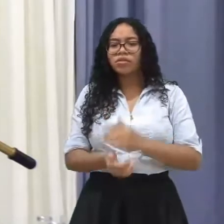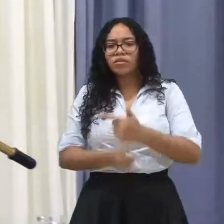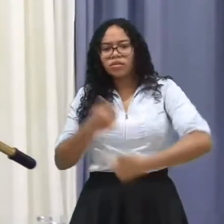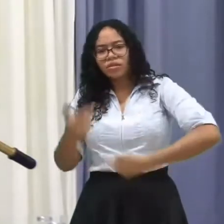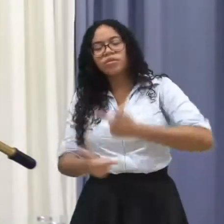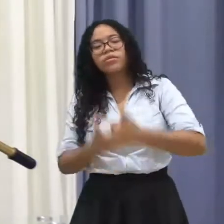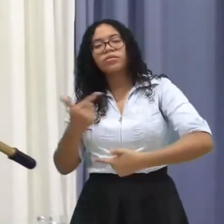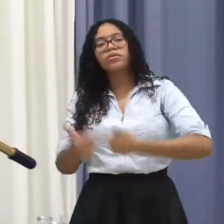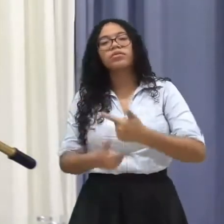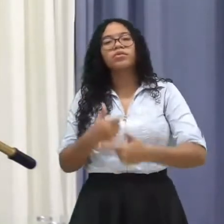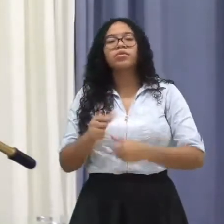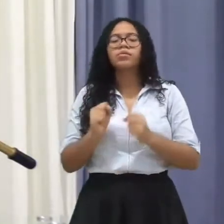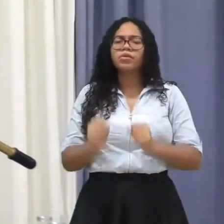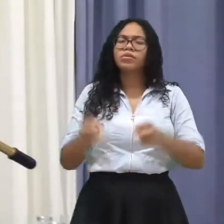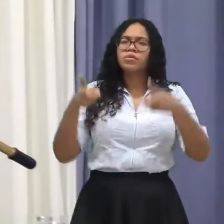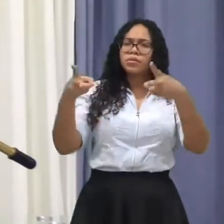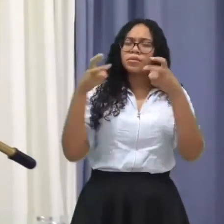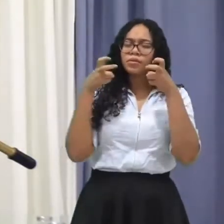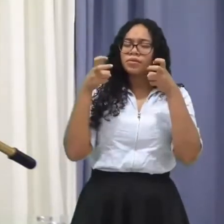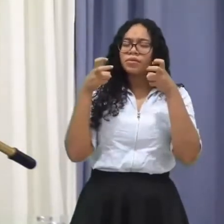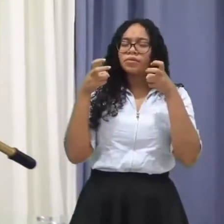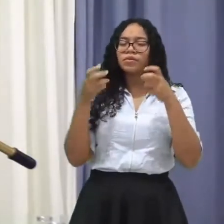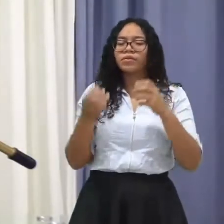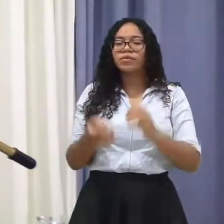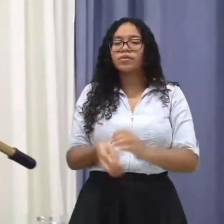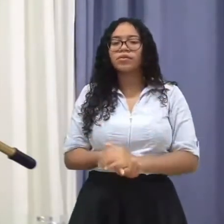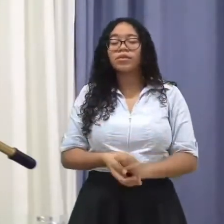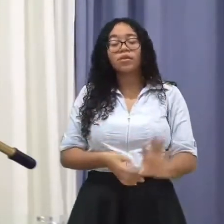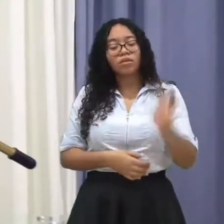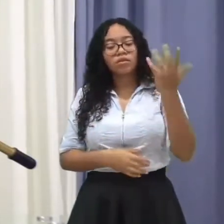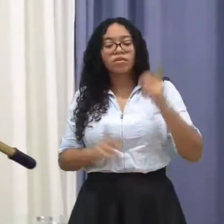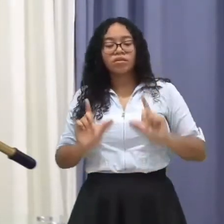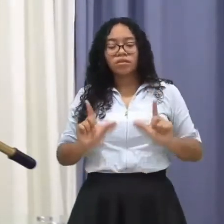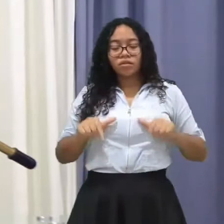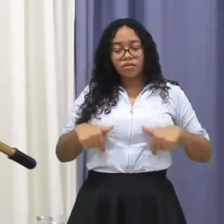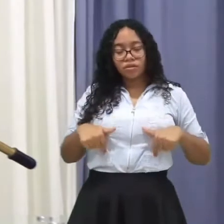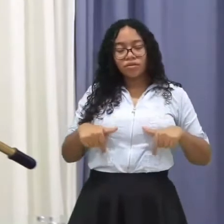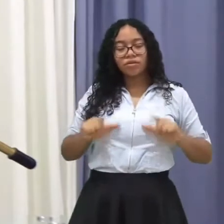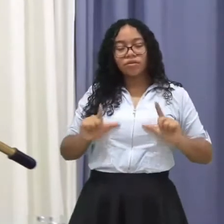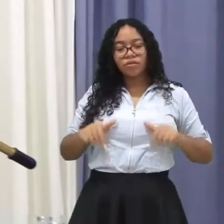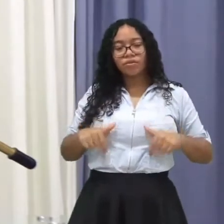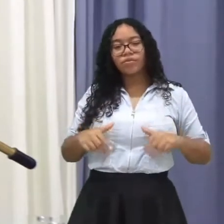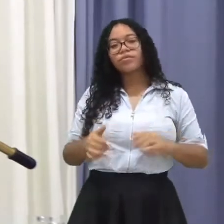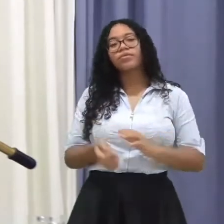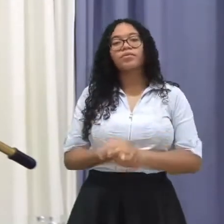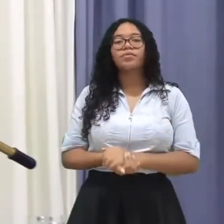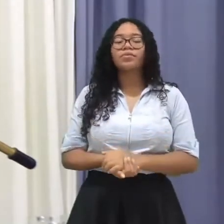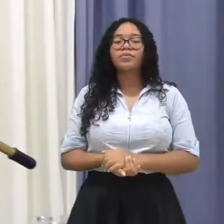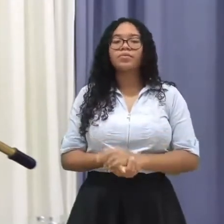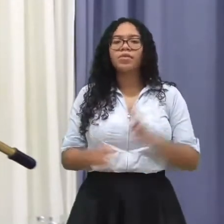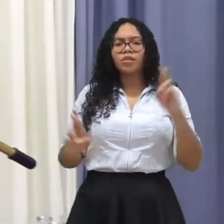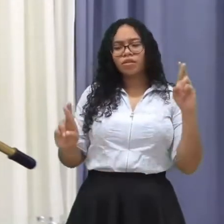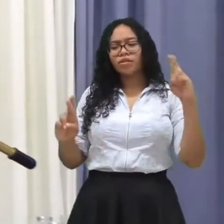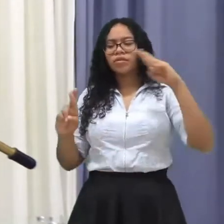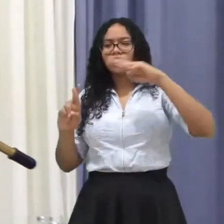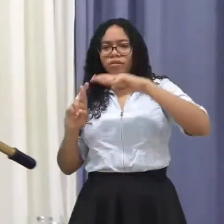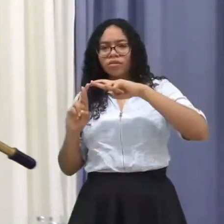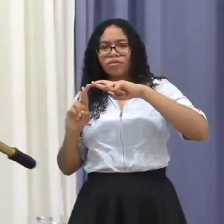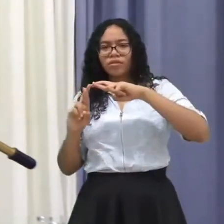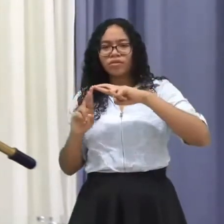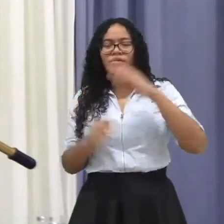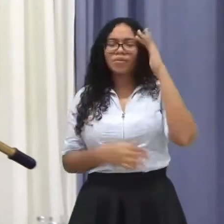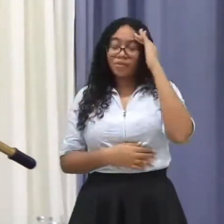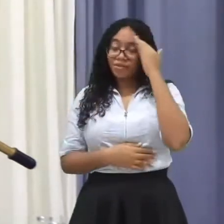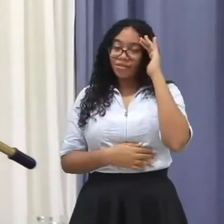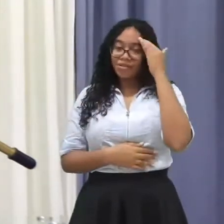ver que os eventos relacionados a Israel é que servem de referência para identificar